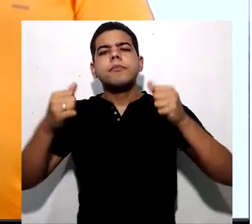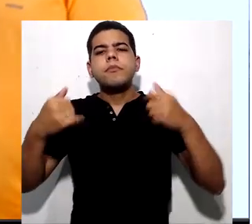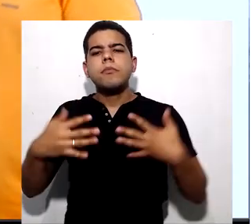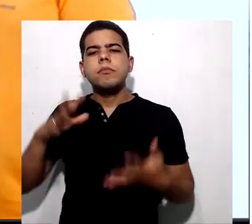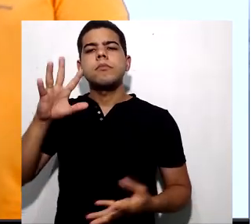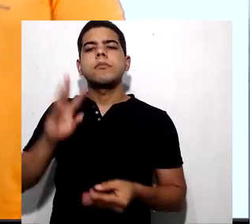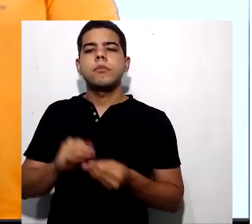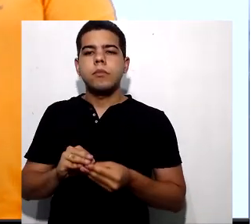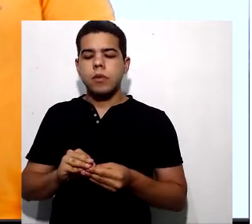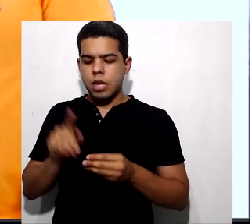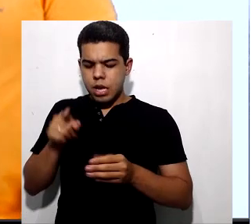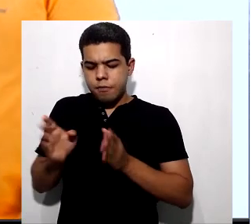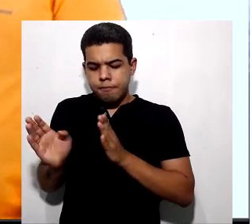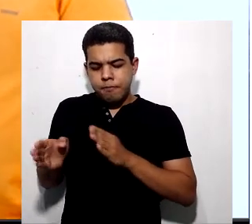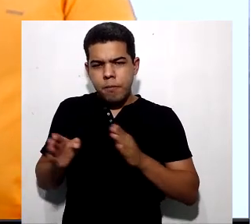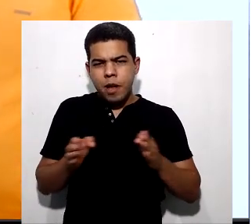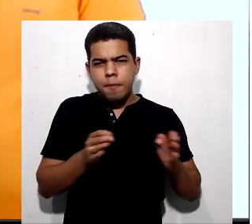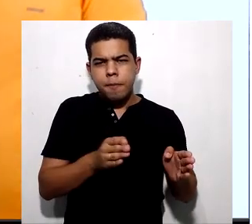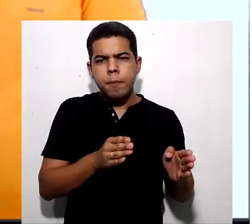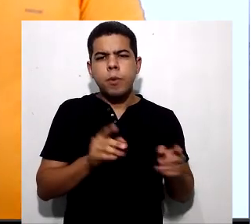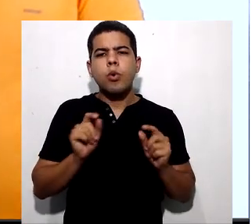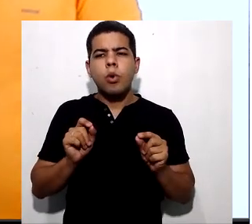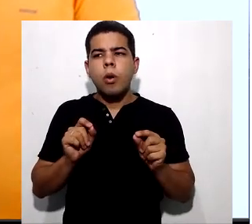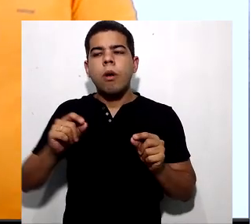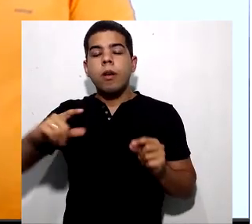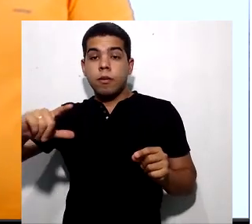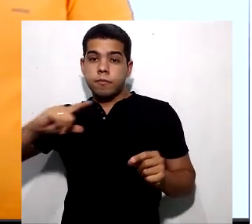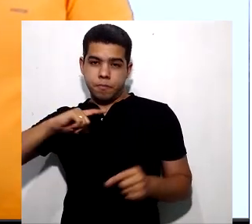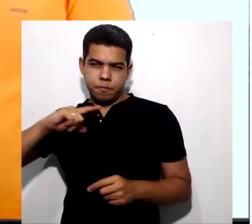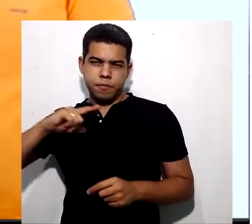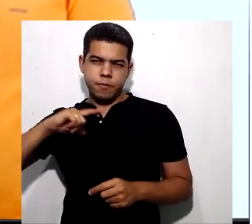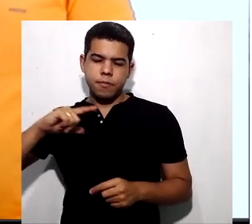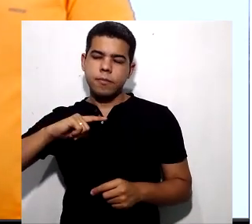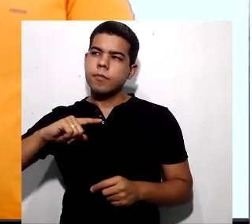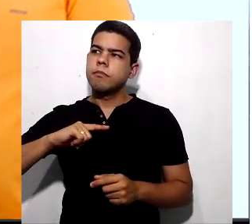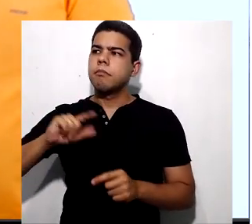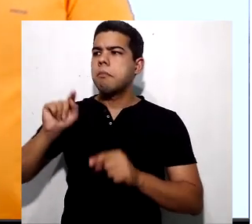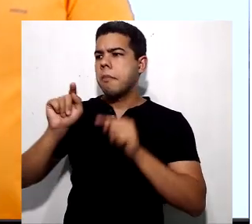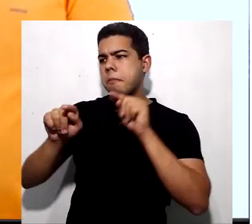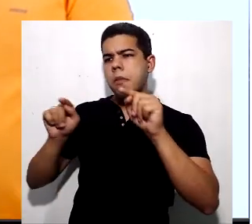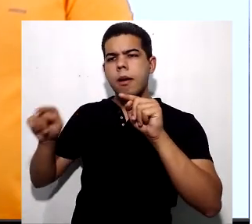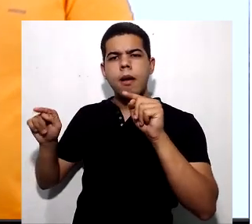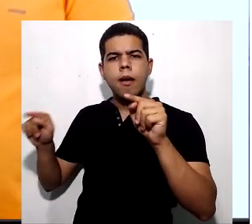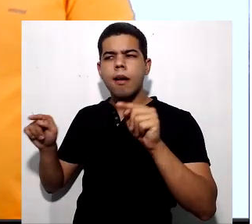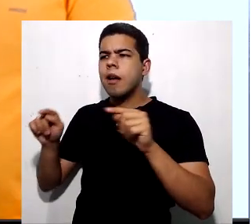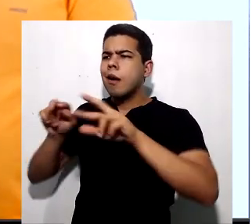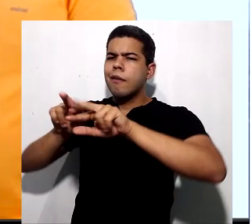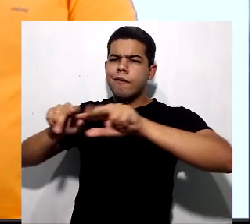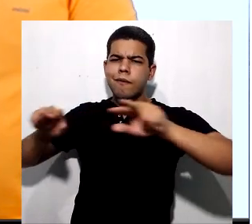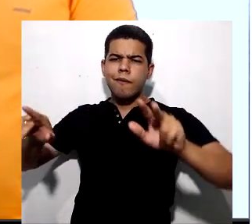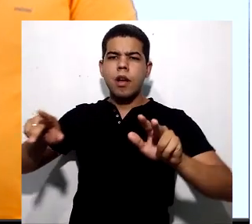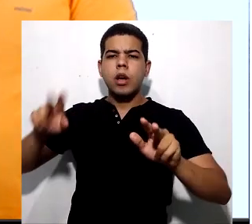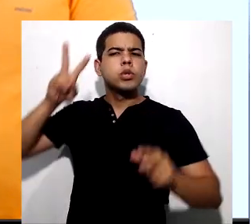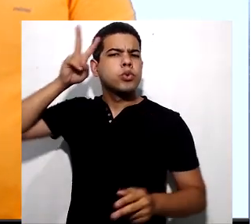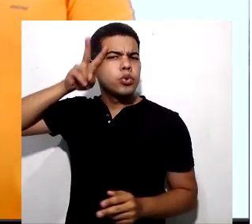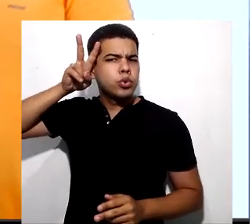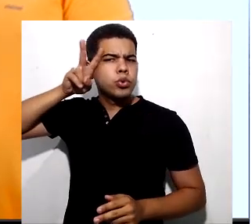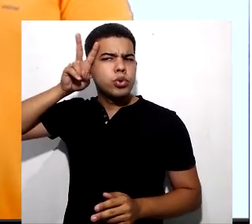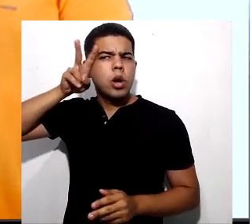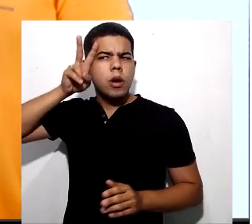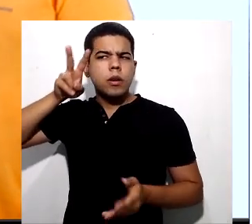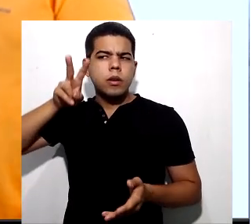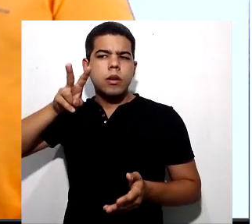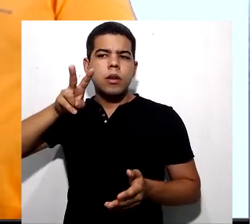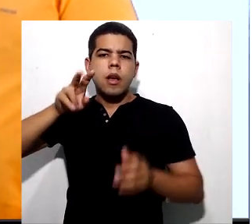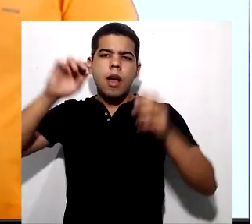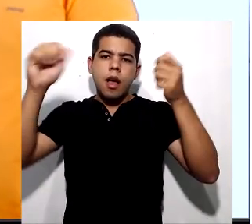propõe a quê? Apresentar a vocês aqueles e aquelas que fizeram e que fazem a história, esse